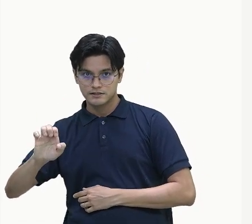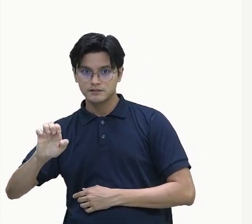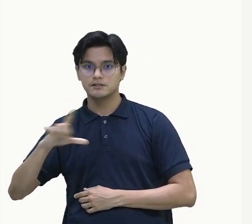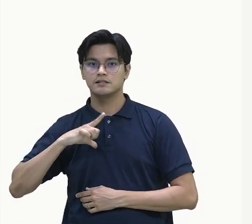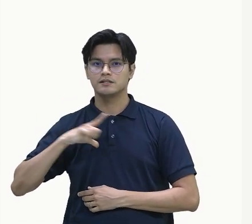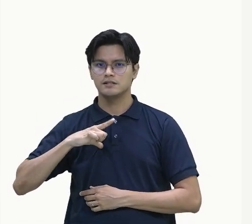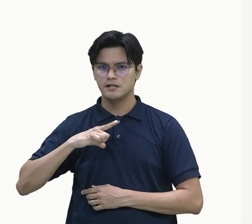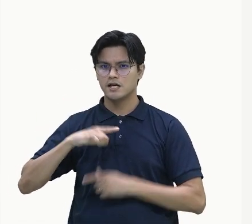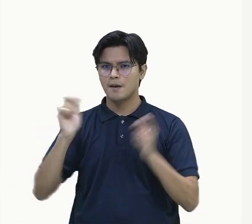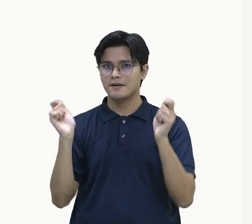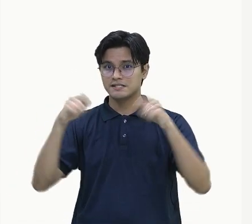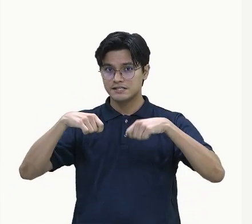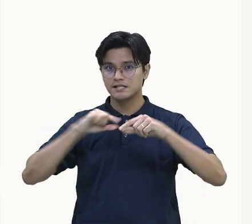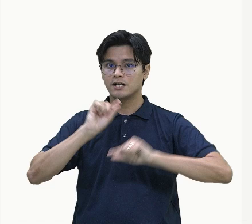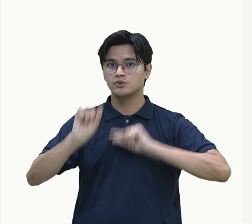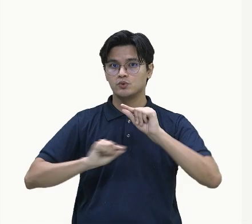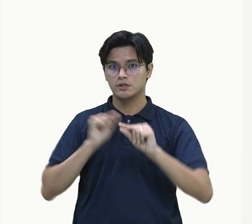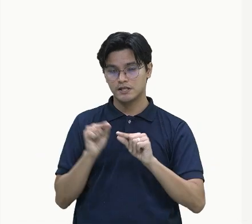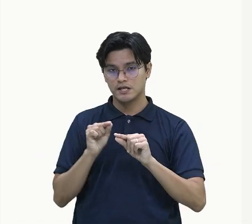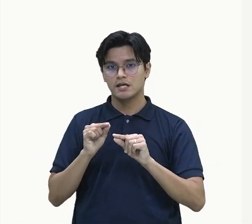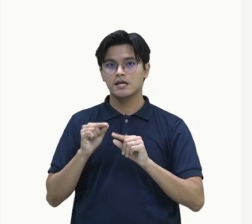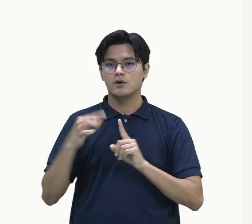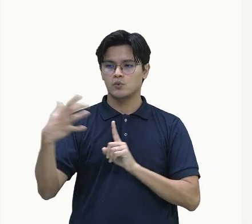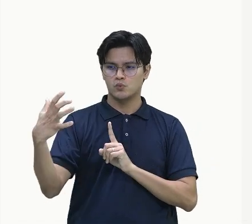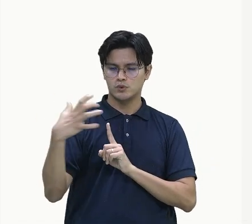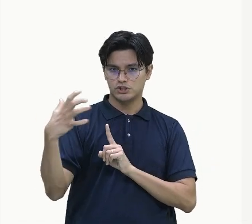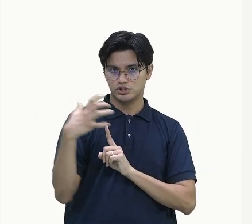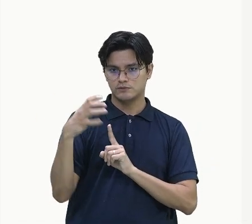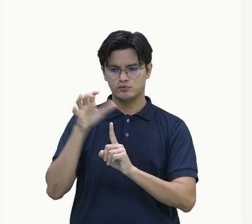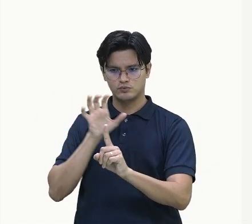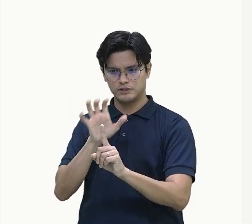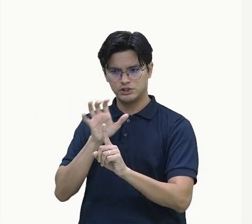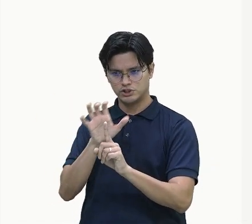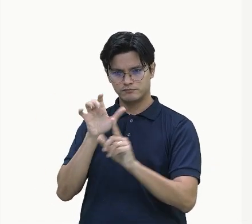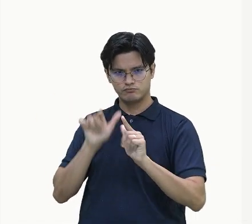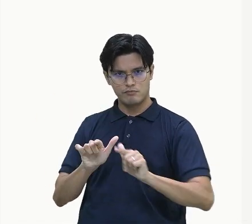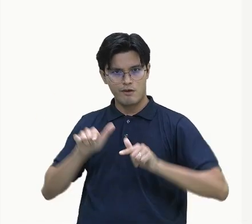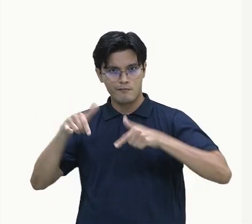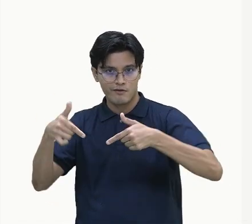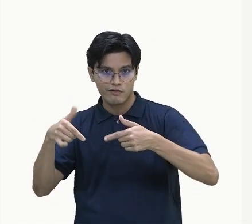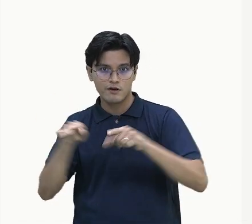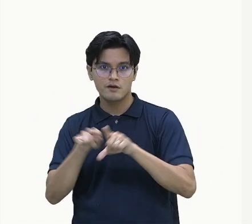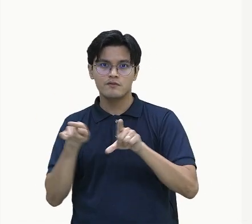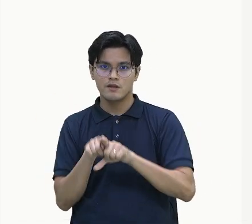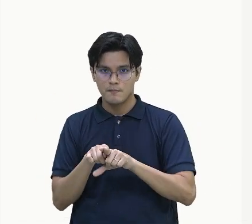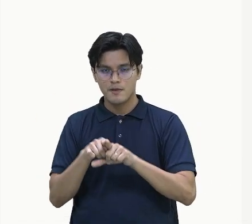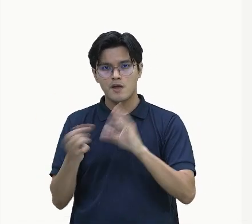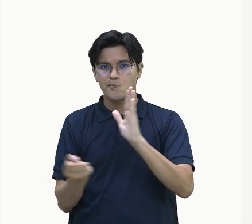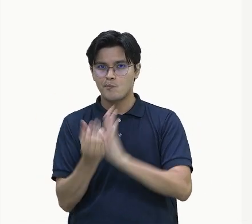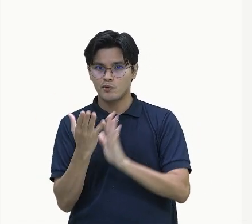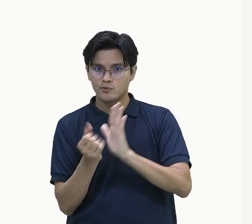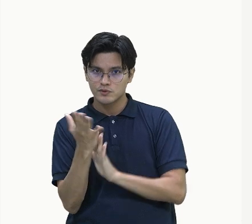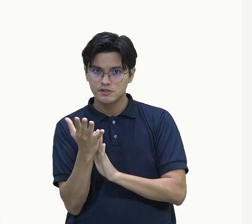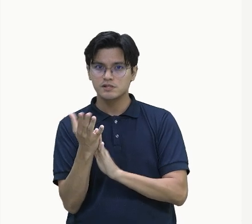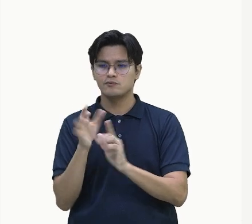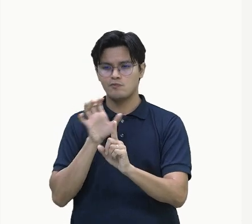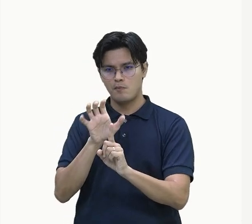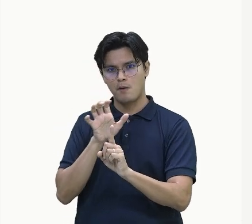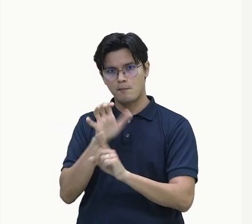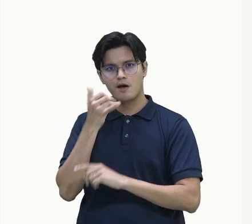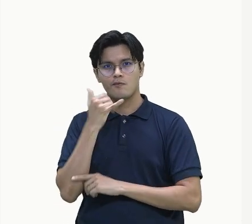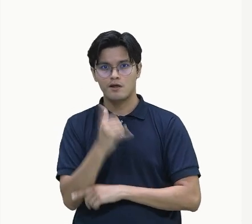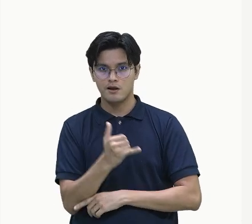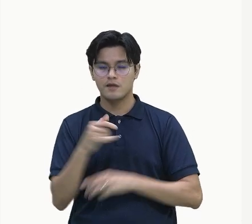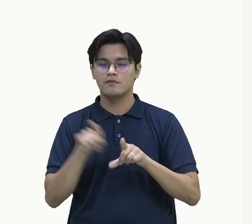responder a estímulos e gerar impulsos elétricos. Temos também a característica da